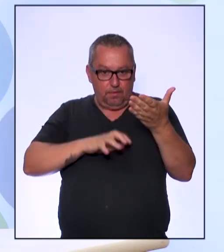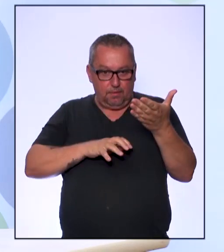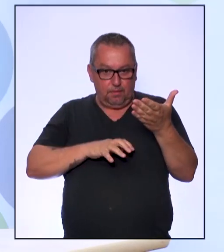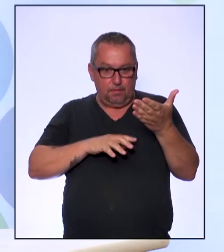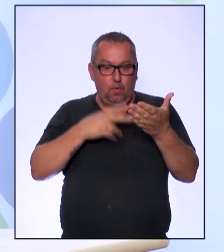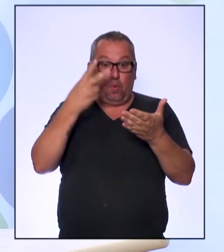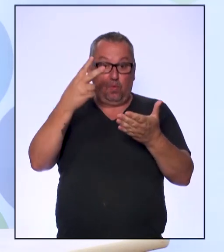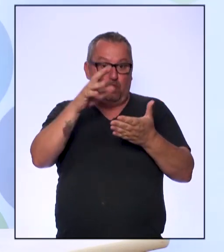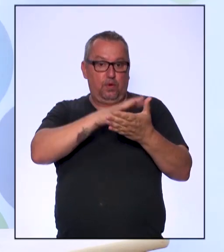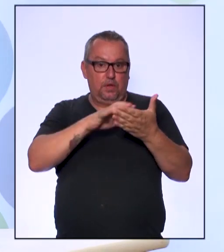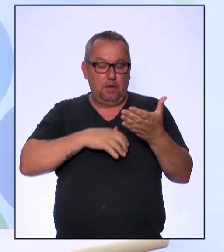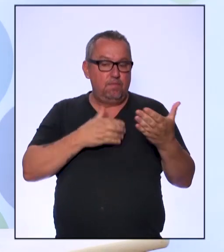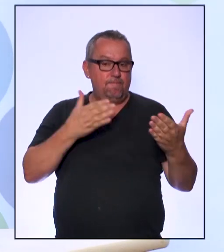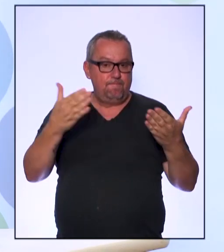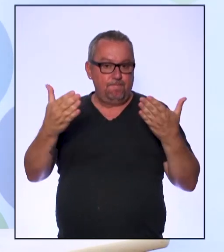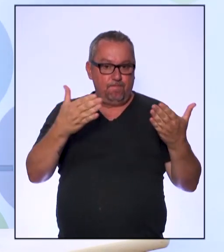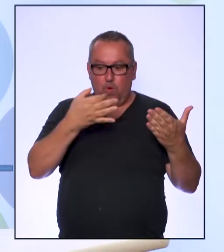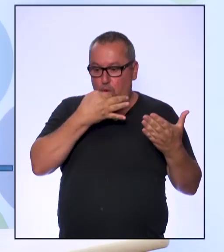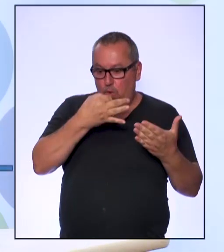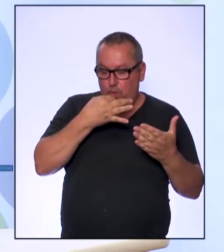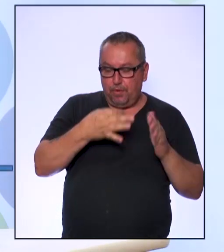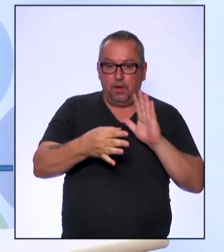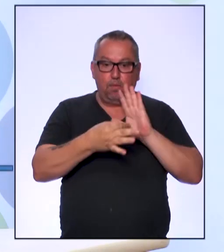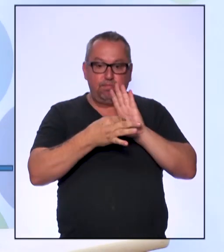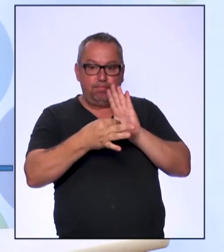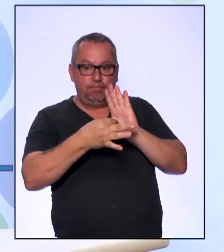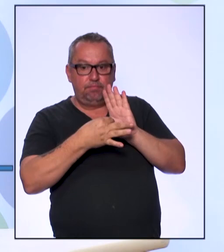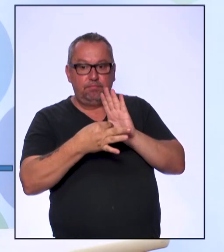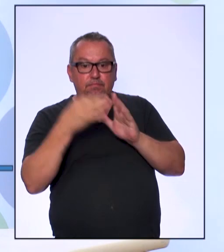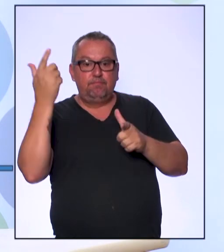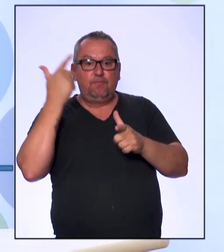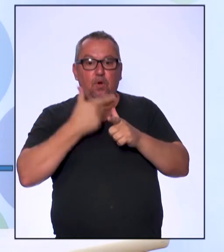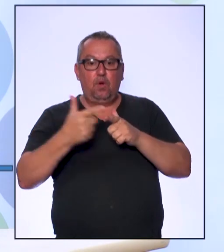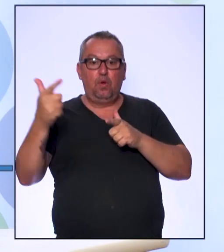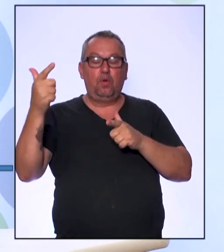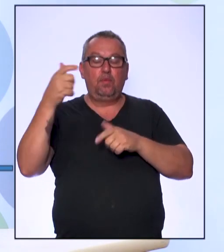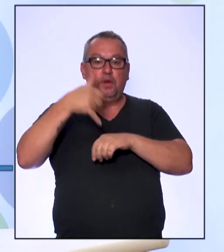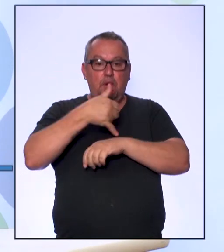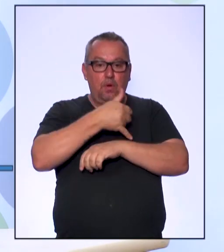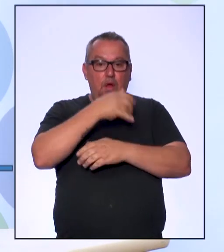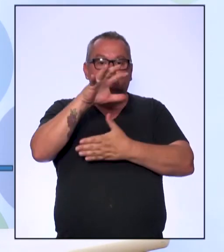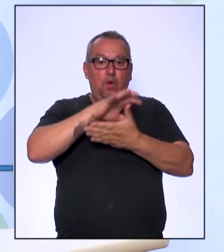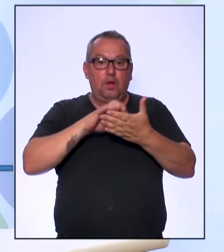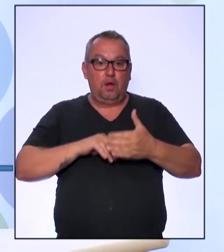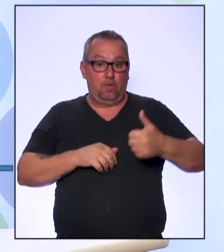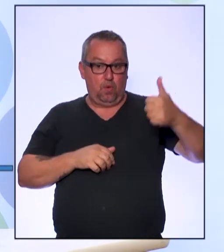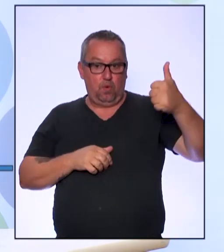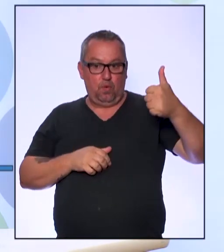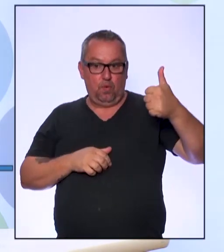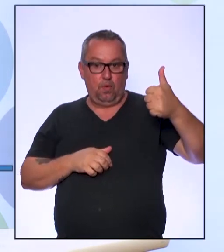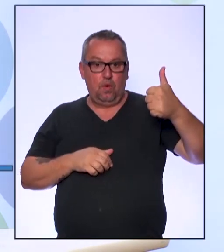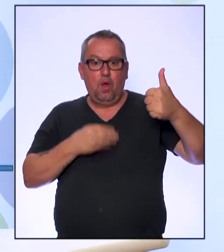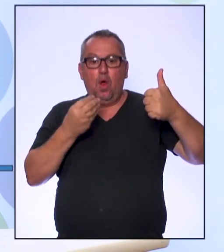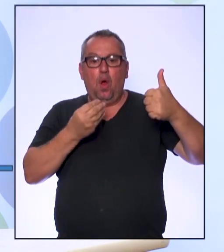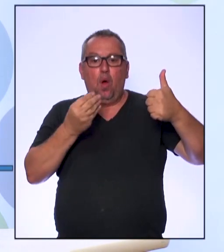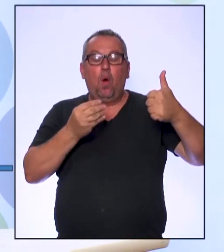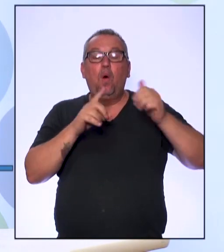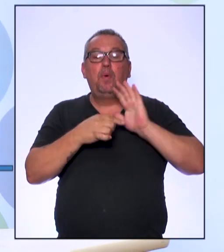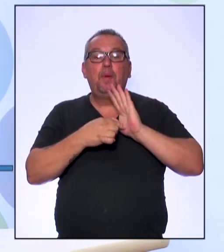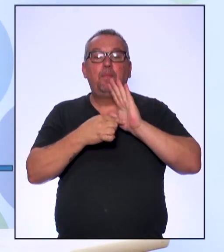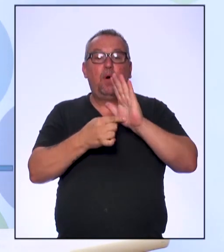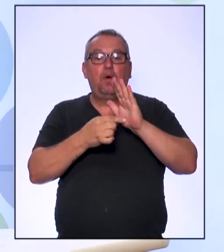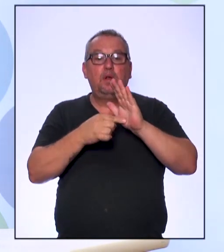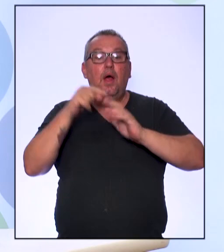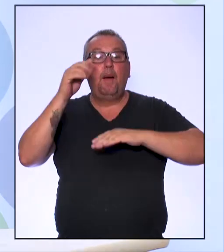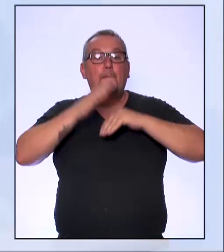eles trazem a opinião referente à tatuagem. Então, vamos pensar no texto 1. como o enunciador se manifesta em relação